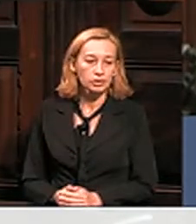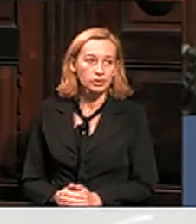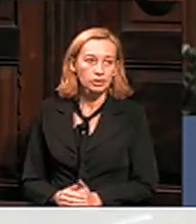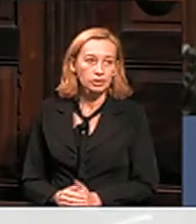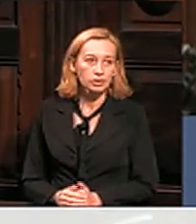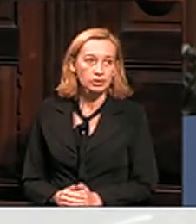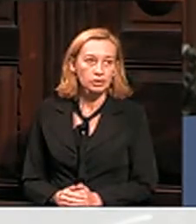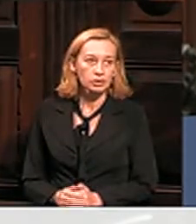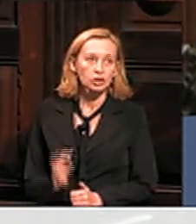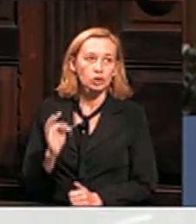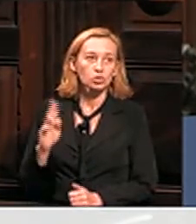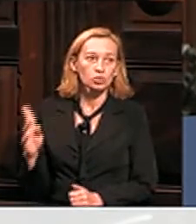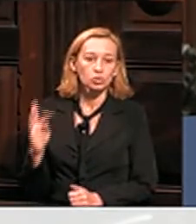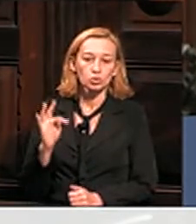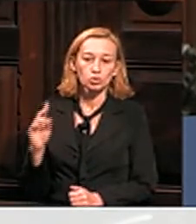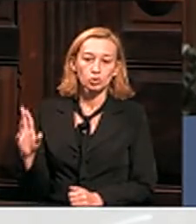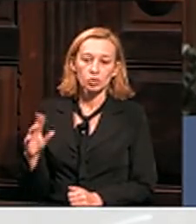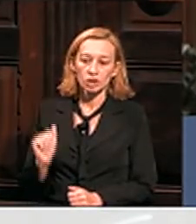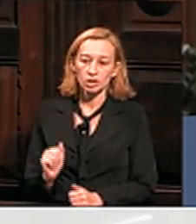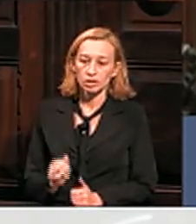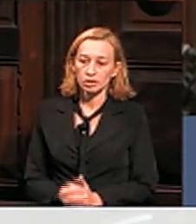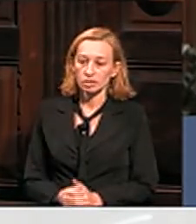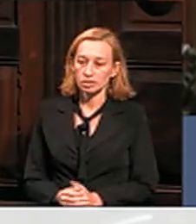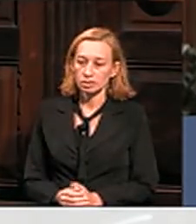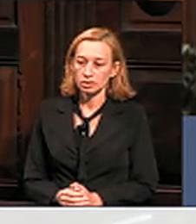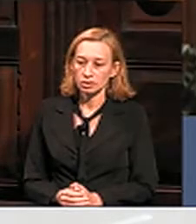Gustavo Tutuca.